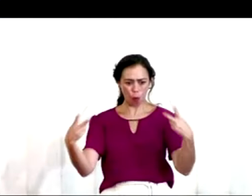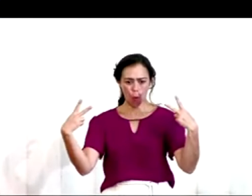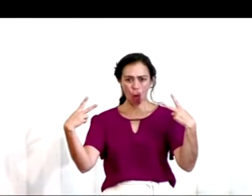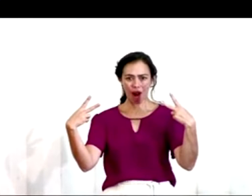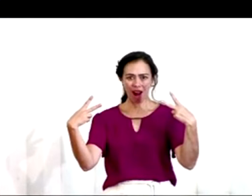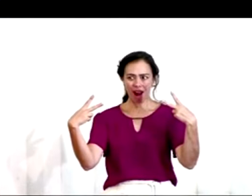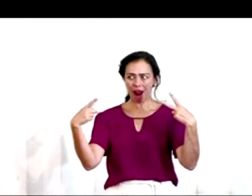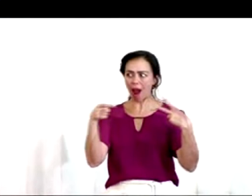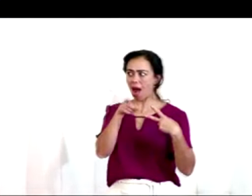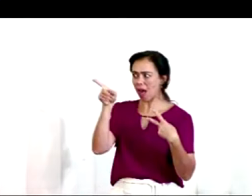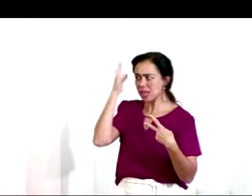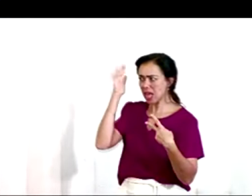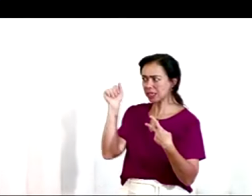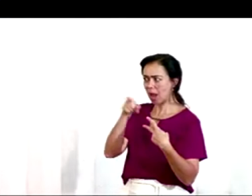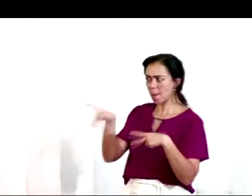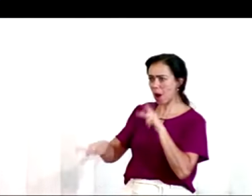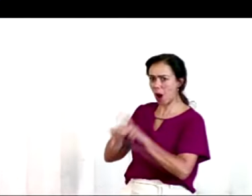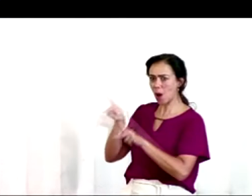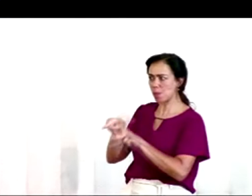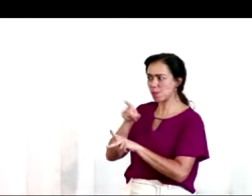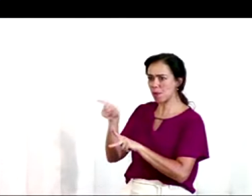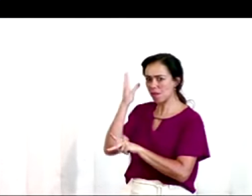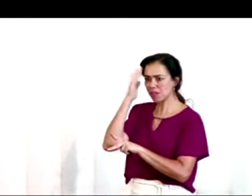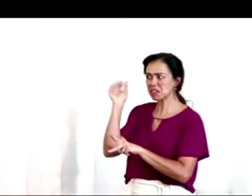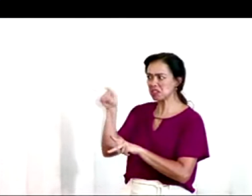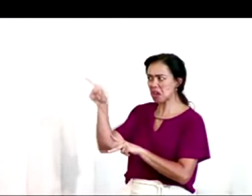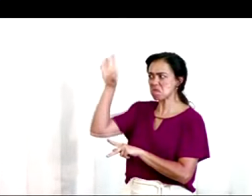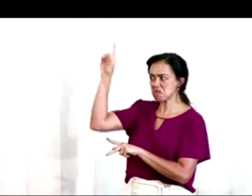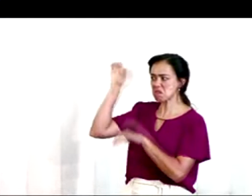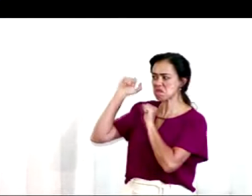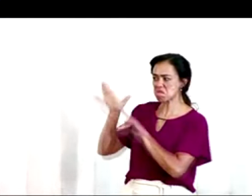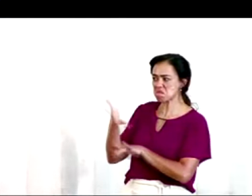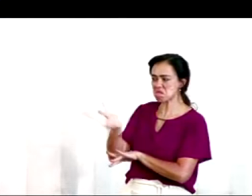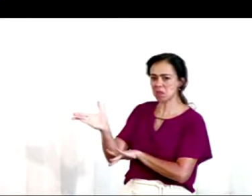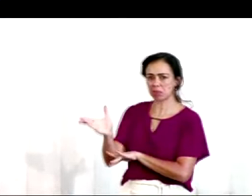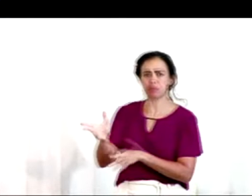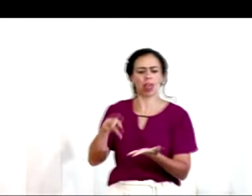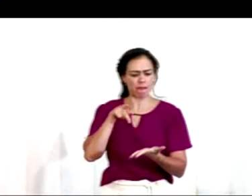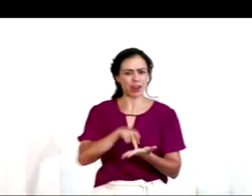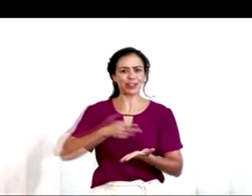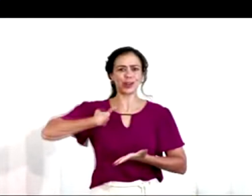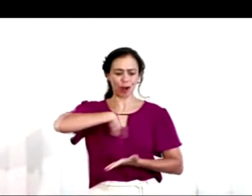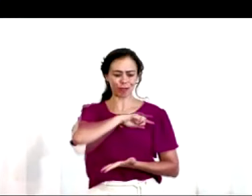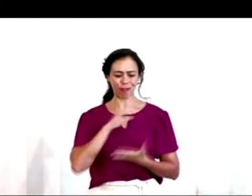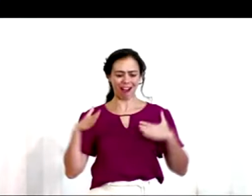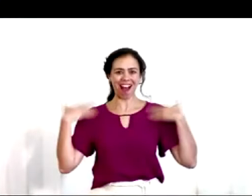coisas fez o Senhor por nós, por isso estamos alegres.